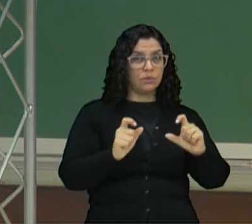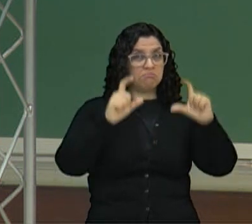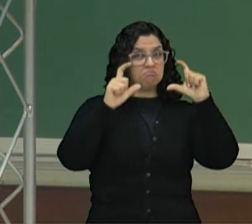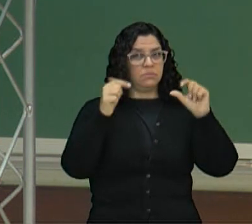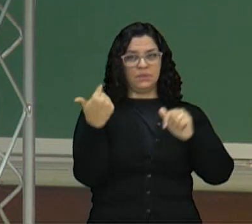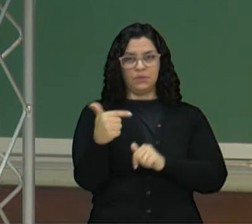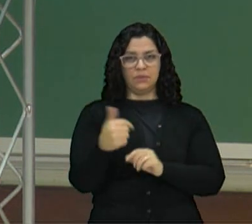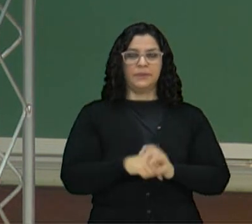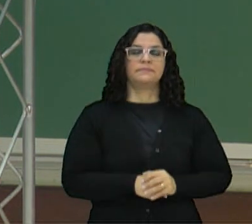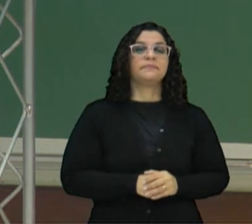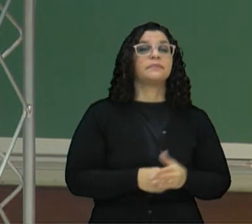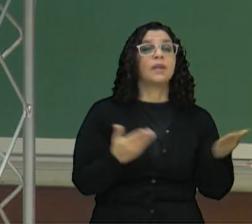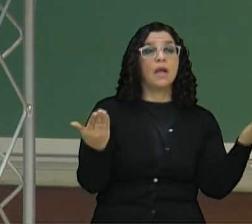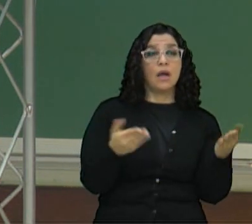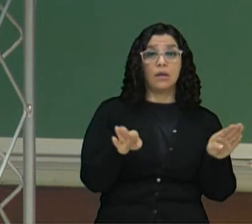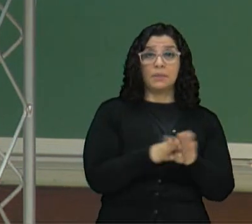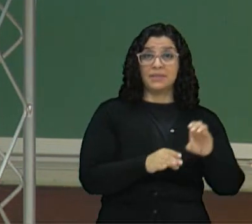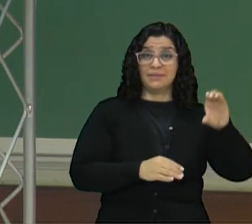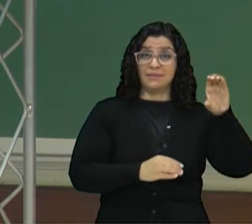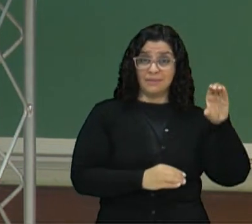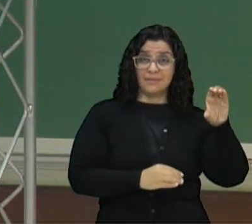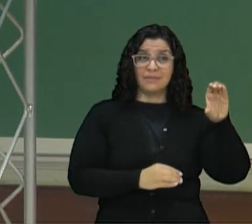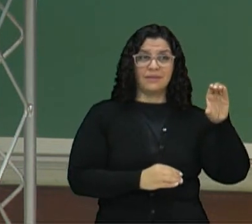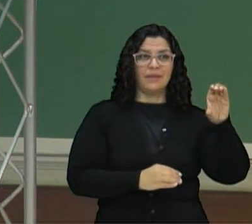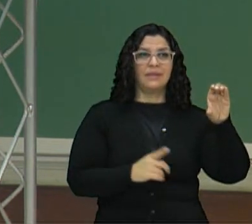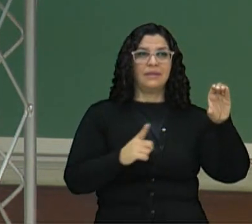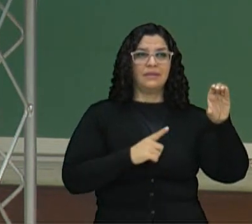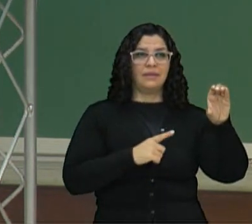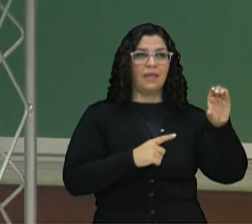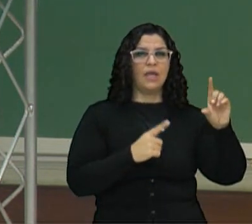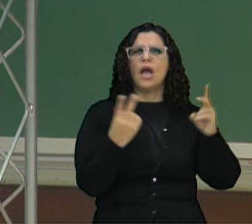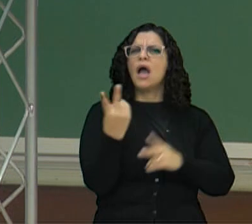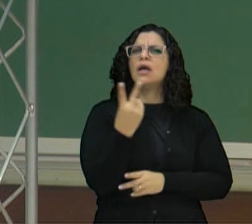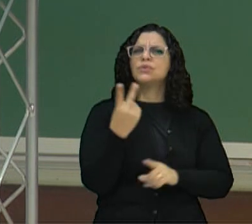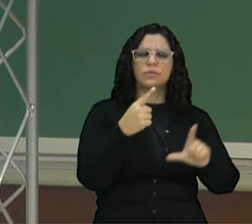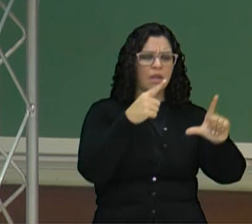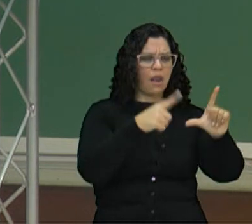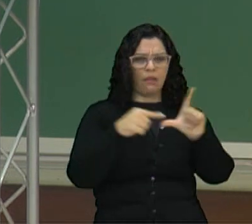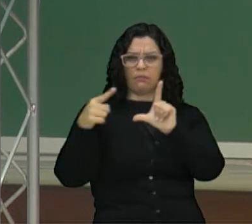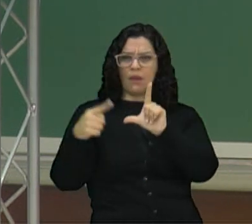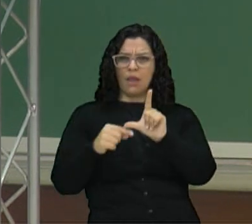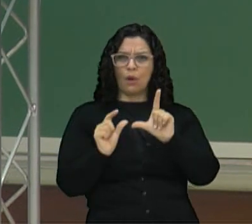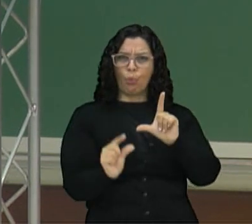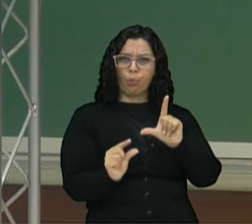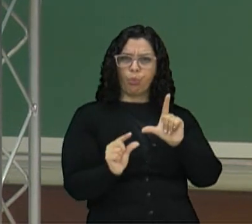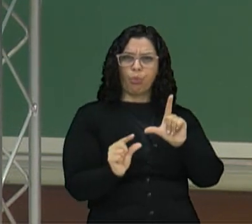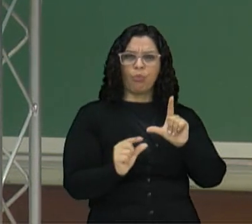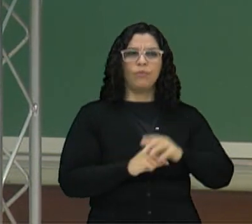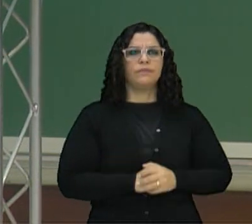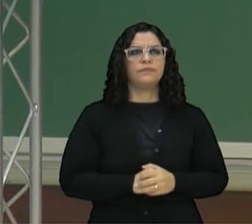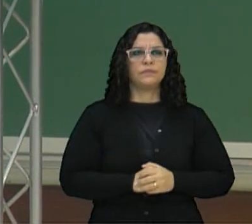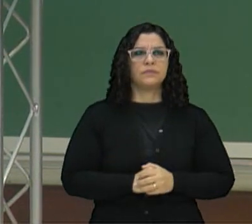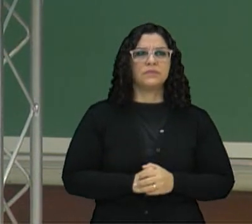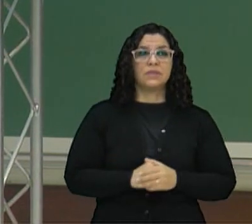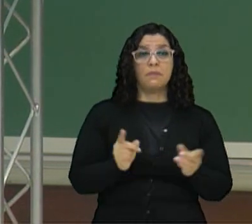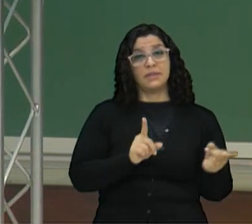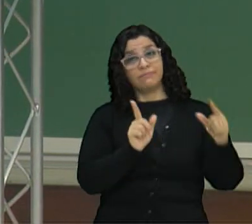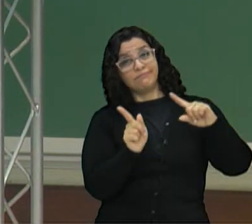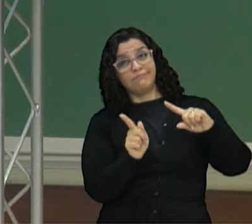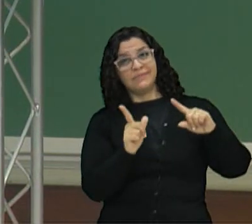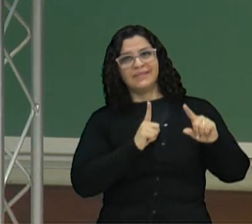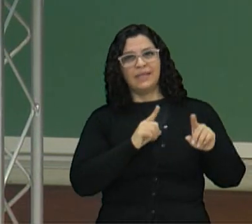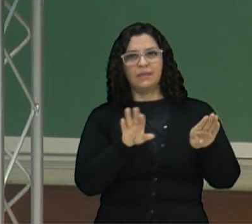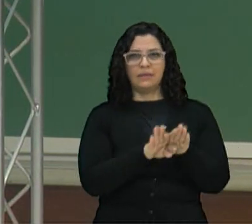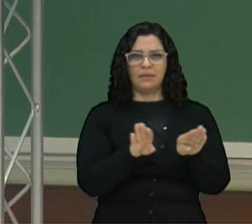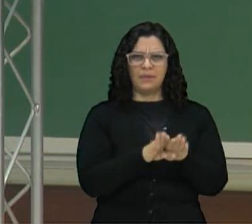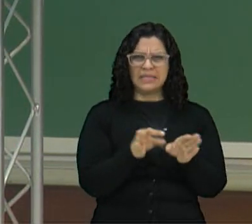do texto. Letra C, triquecus manatus, ambas as palavras em minúsculas, destacados do texto.